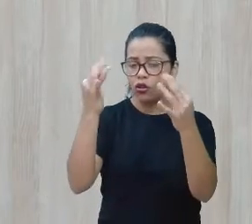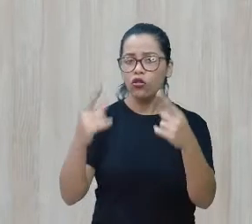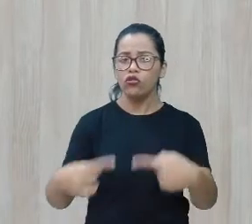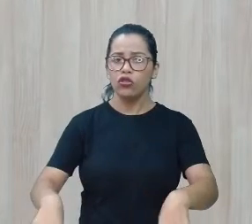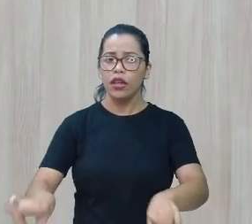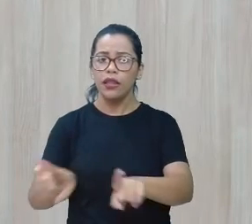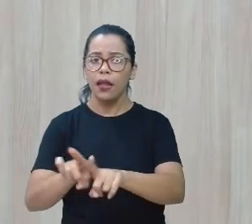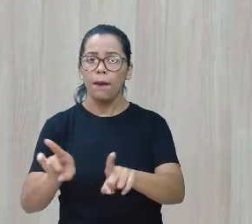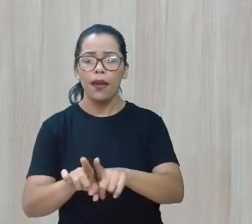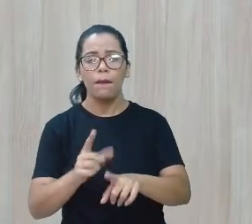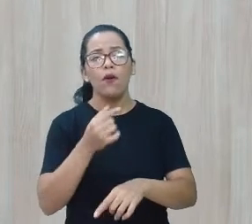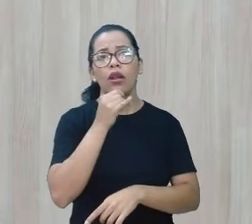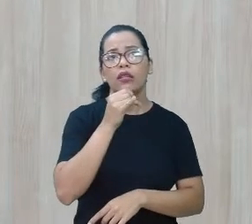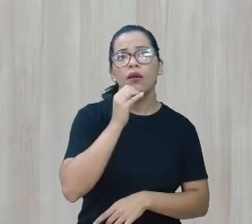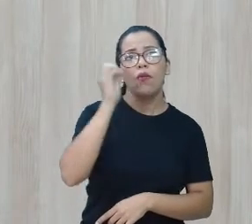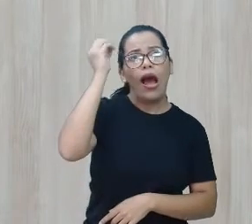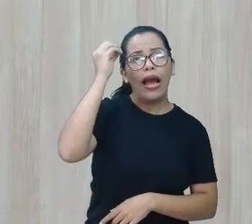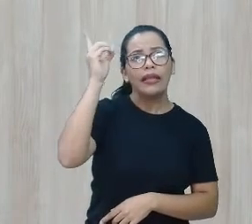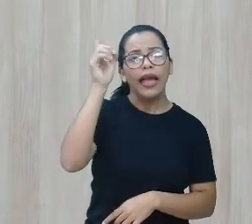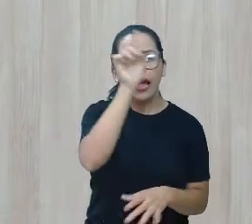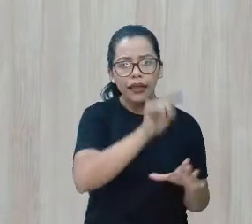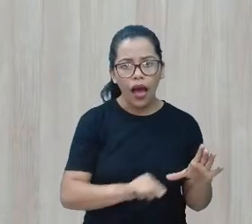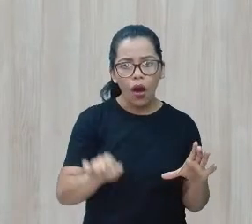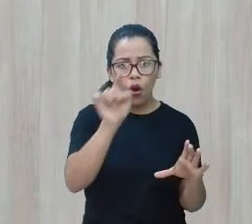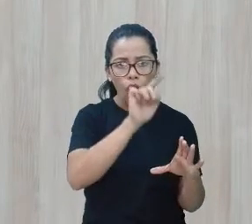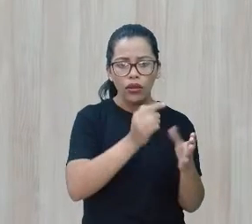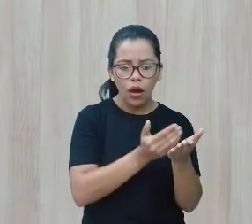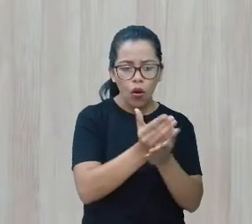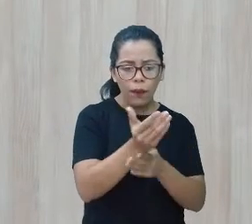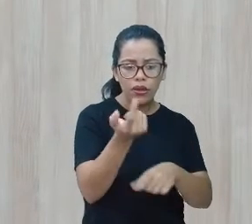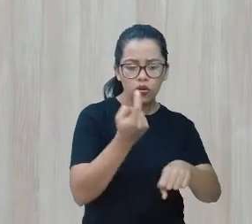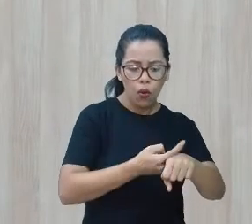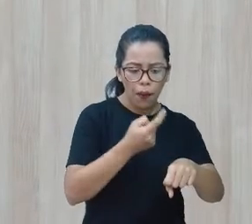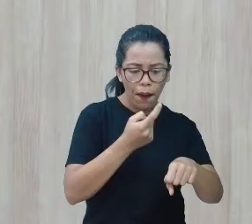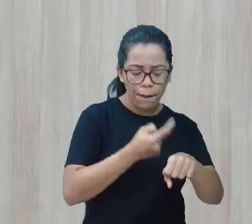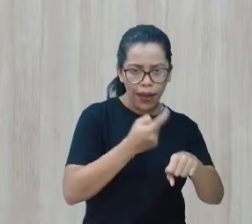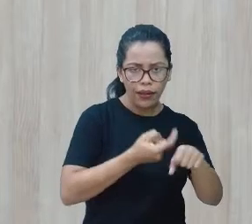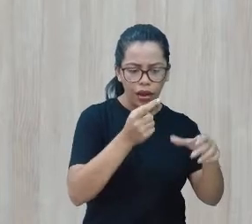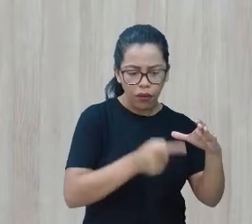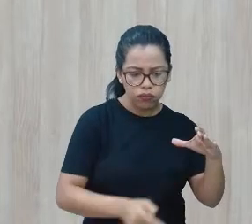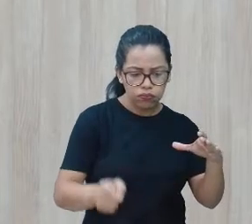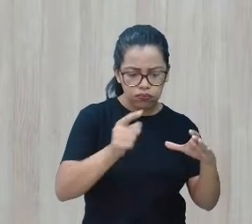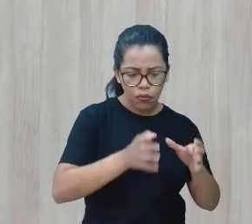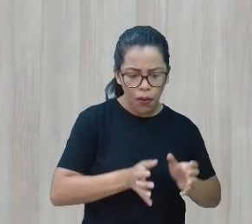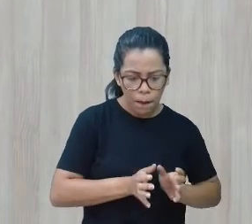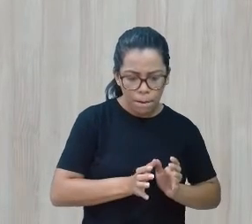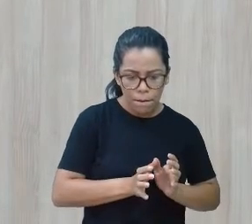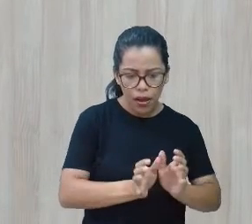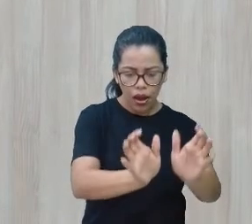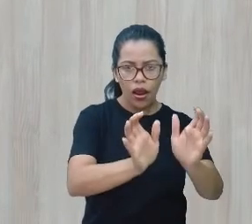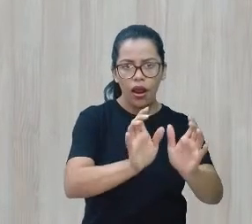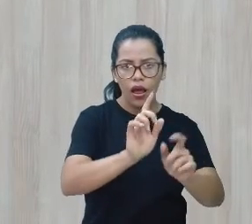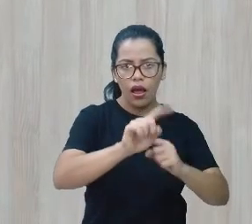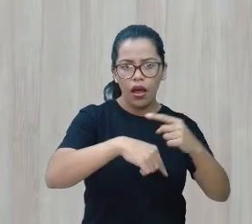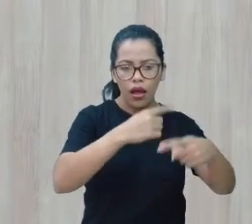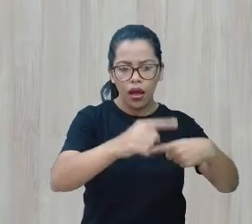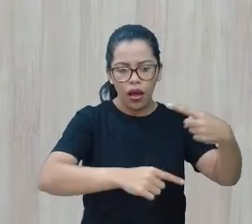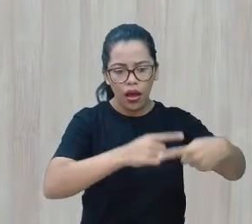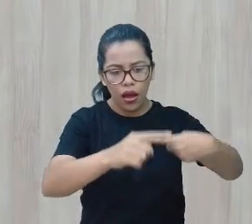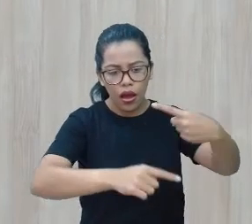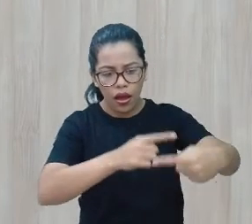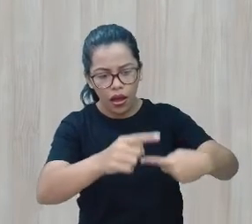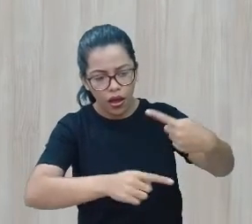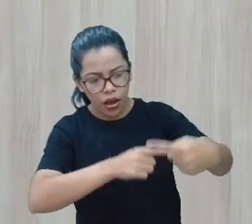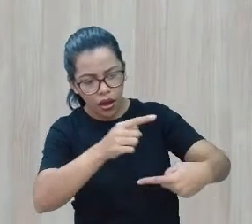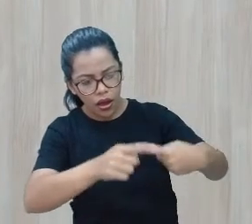uma pedrinha. Então, ao perceber o movimento de rolar uma pedra, percebeu-se que aquele formato, ele tinha